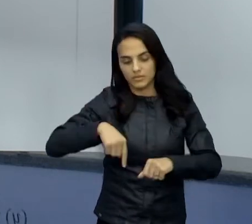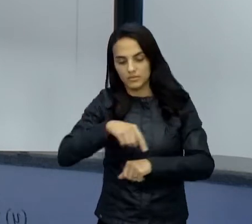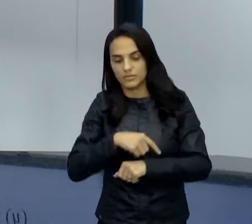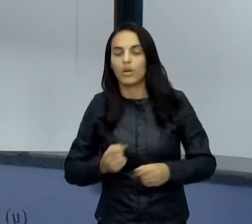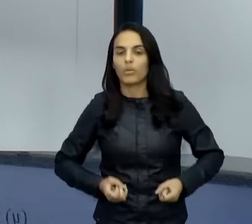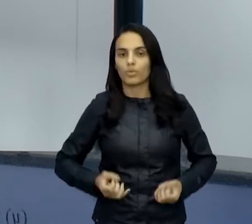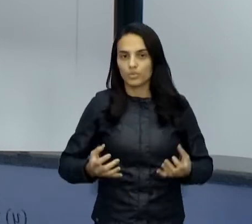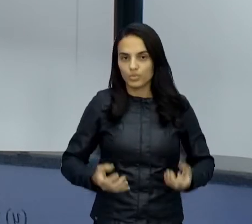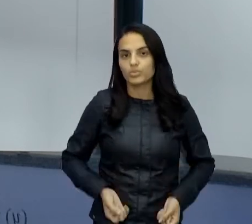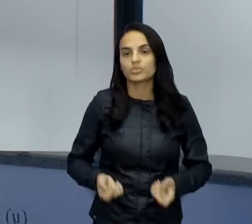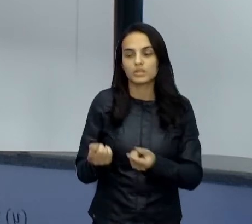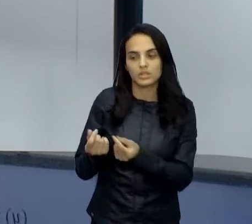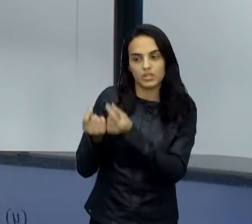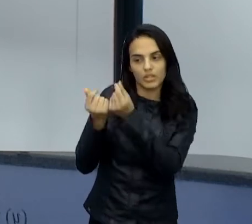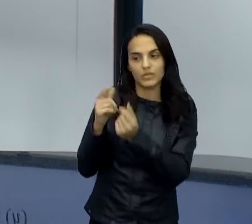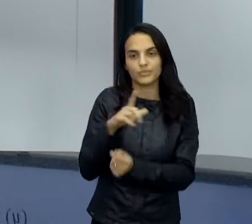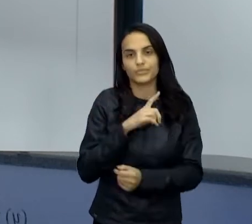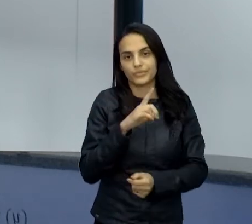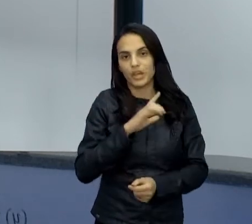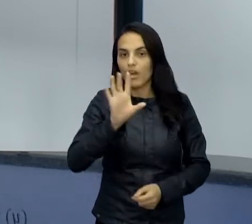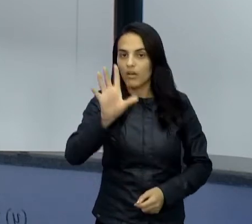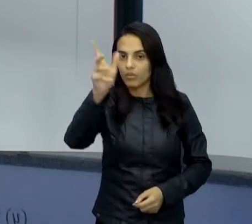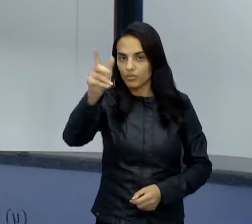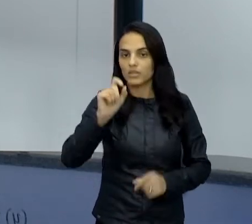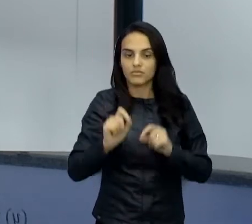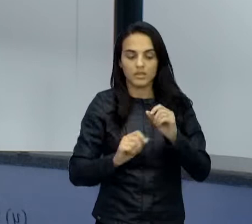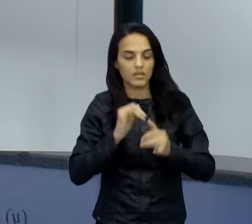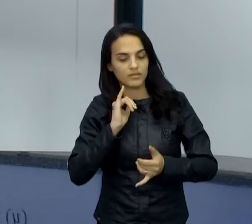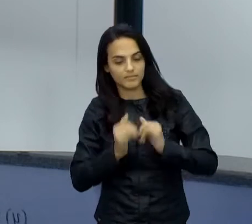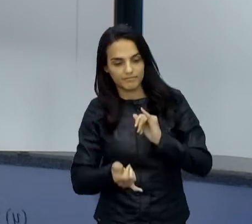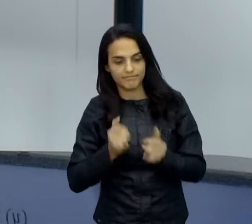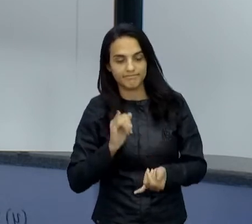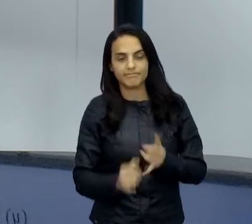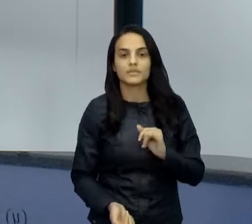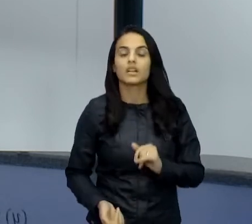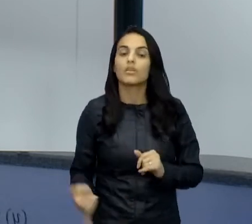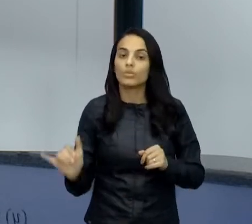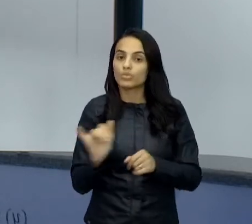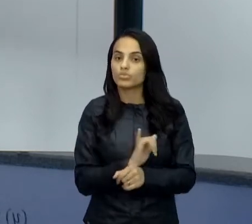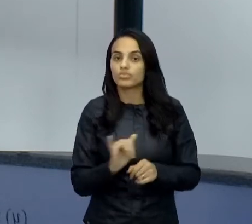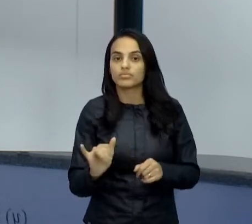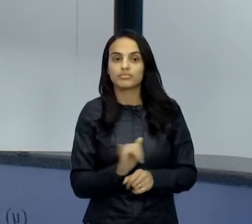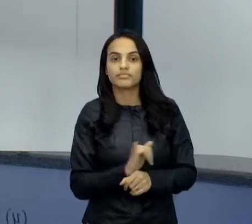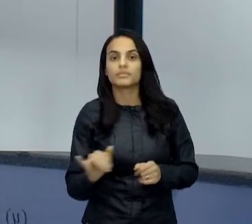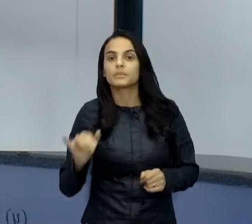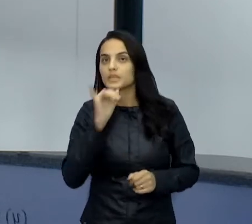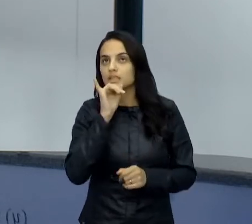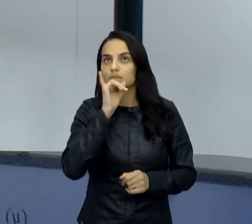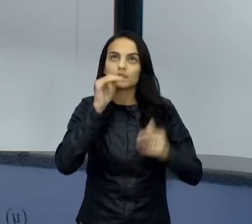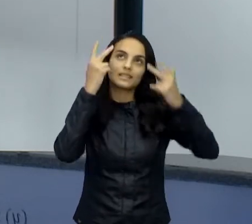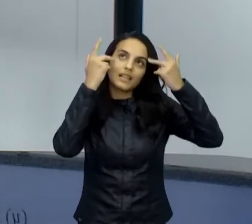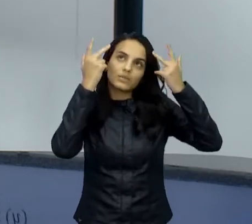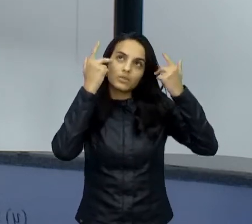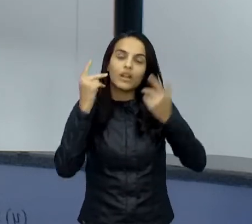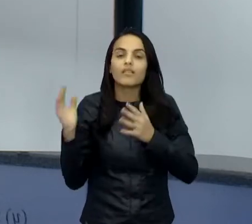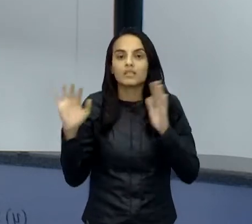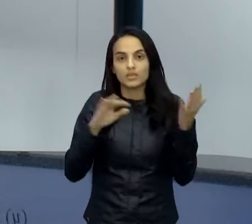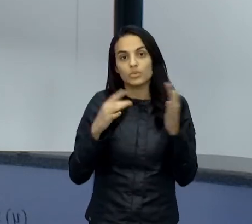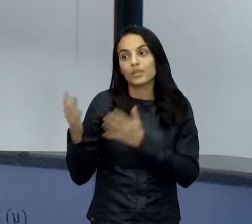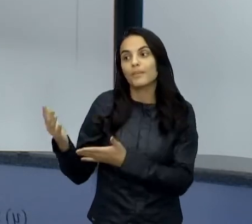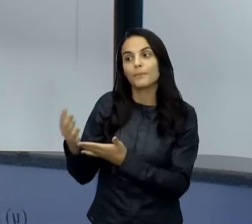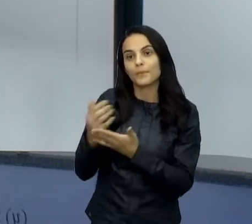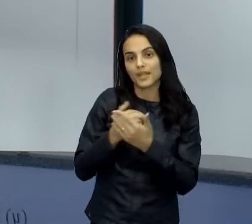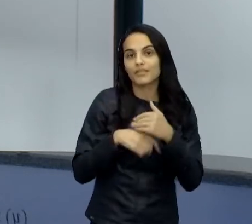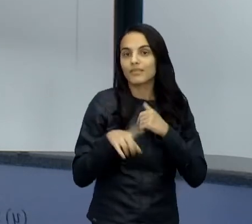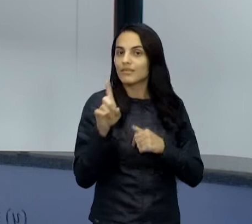em dinheiro, tá certo? Acontece que a eletricidade é um recurso que não sai tão naturalmente da natureza. A gente precisa